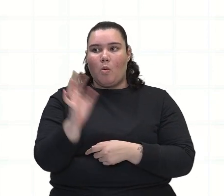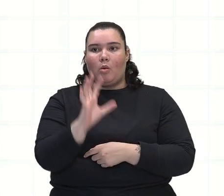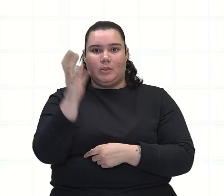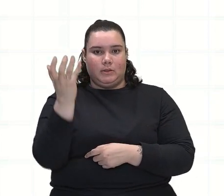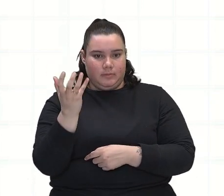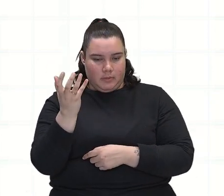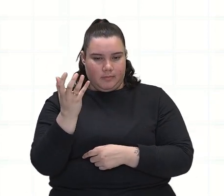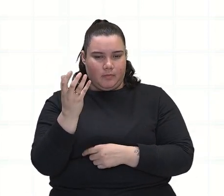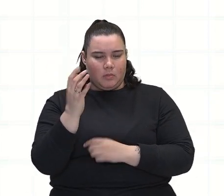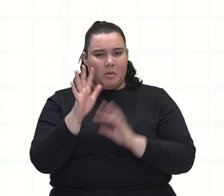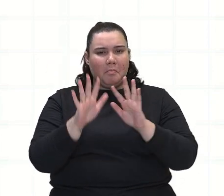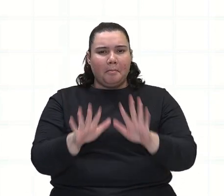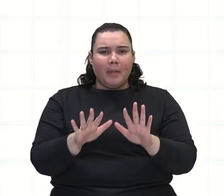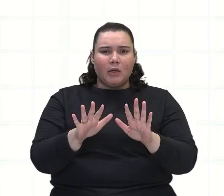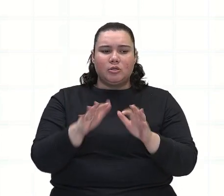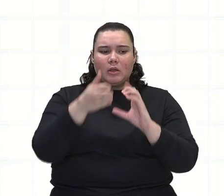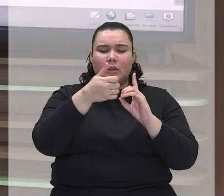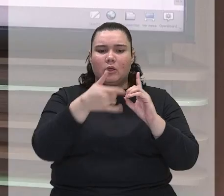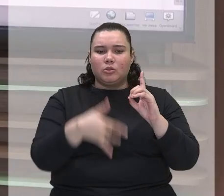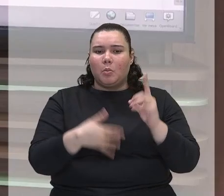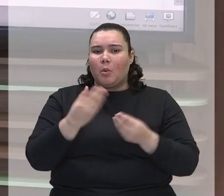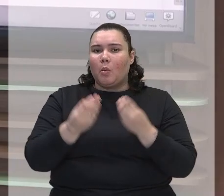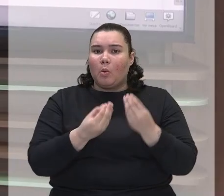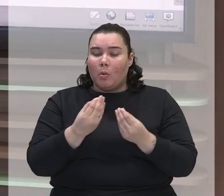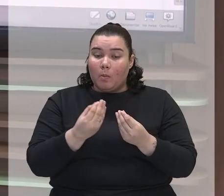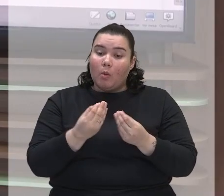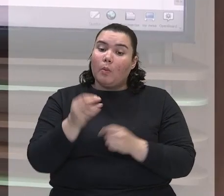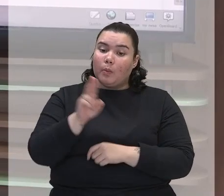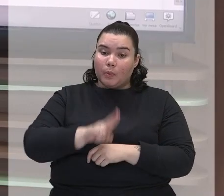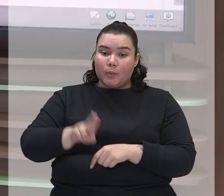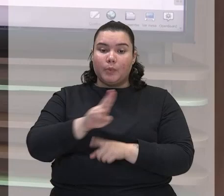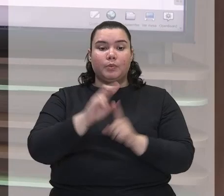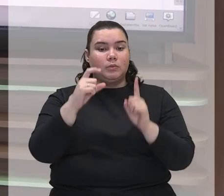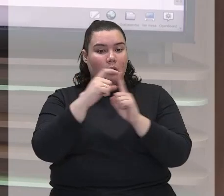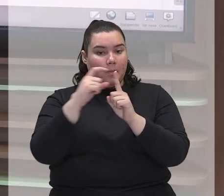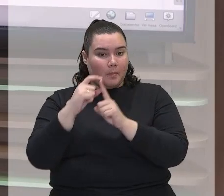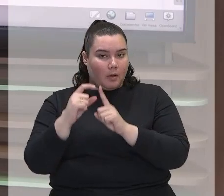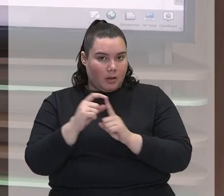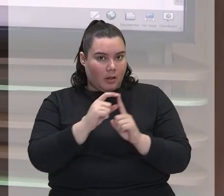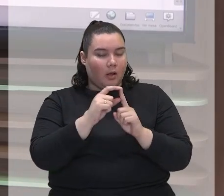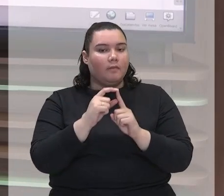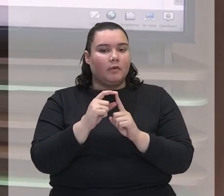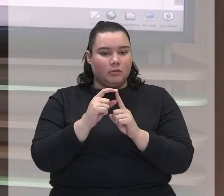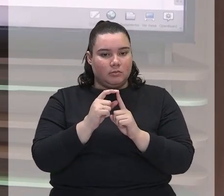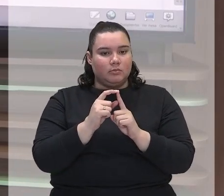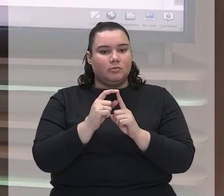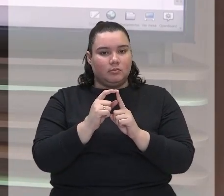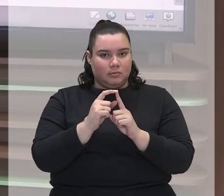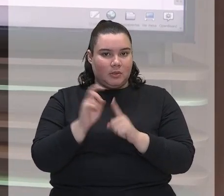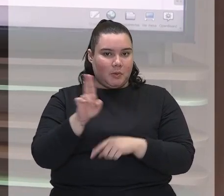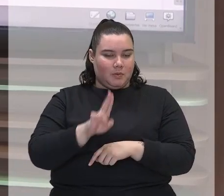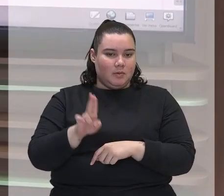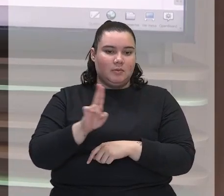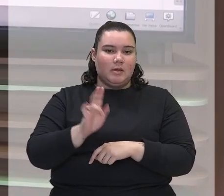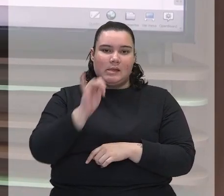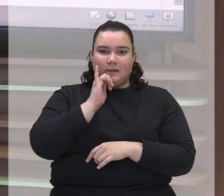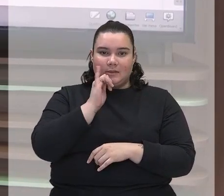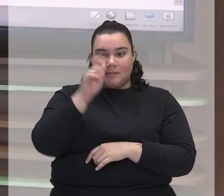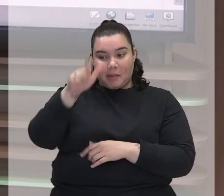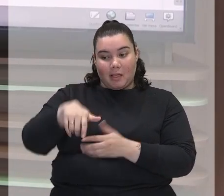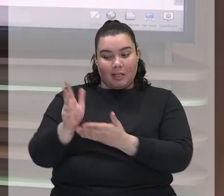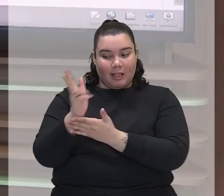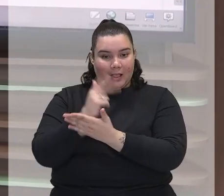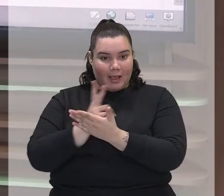como? É descrito com palavras, traça-se um retrato verbal, mas com palavras. Você